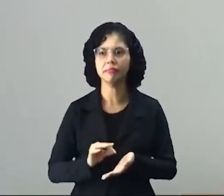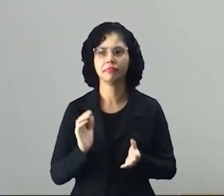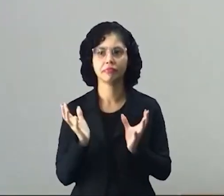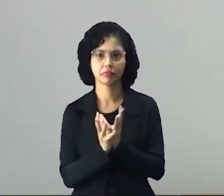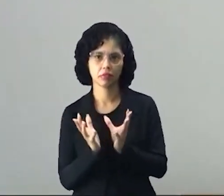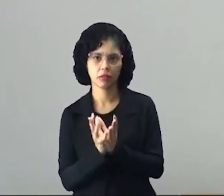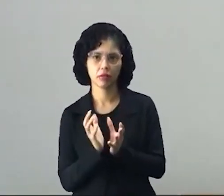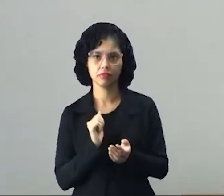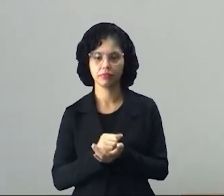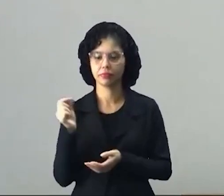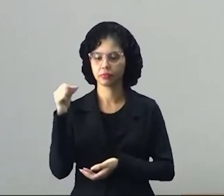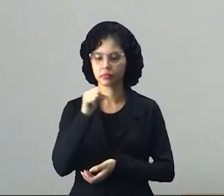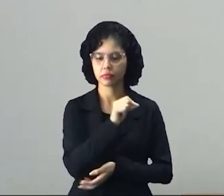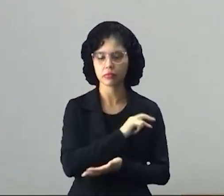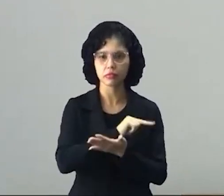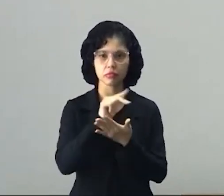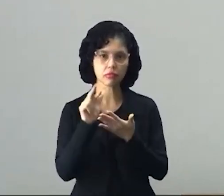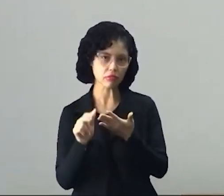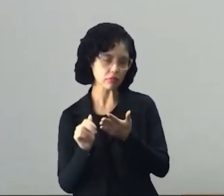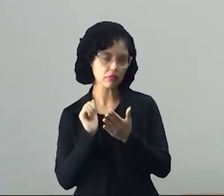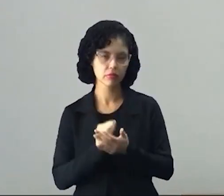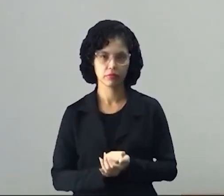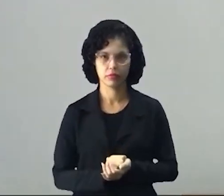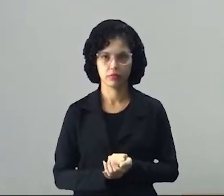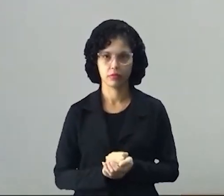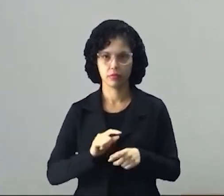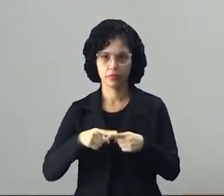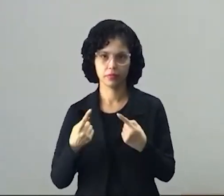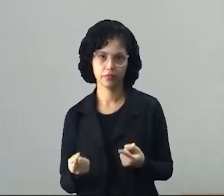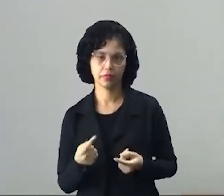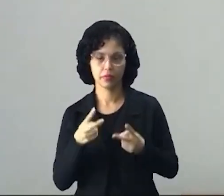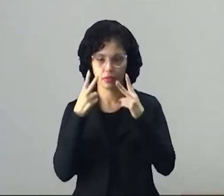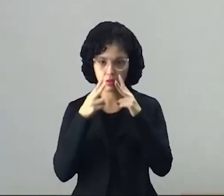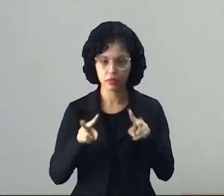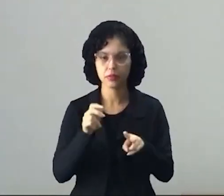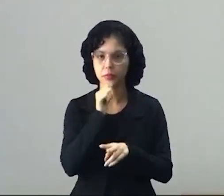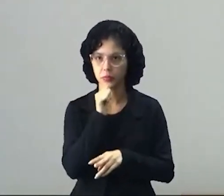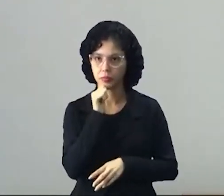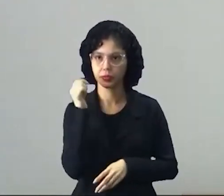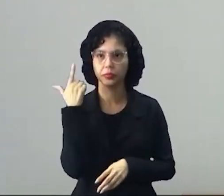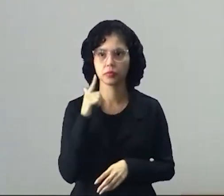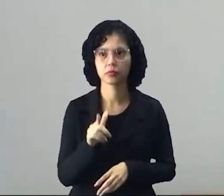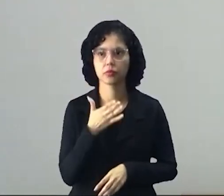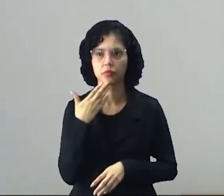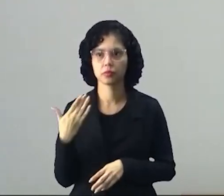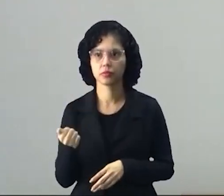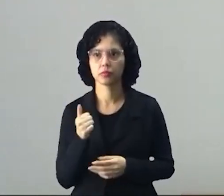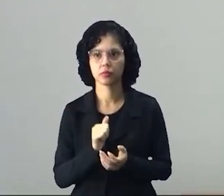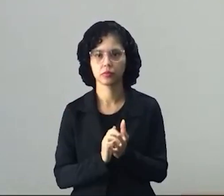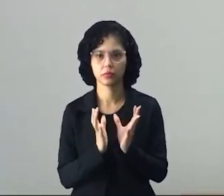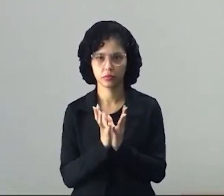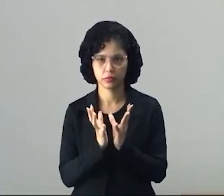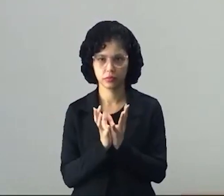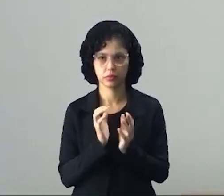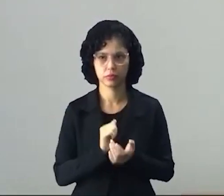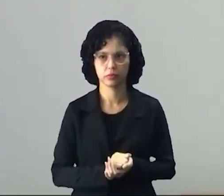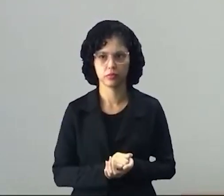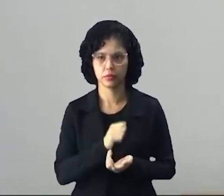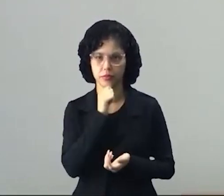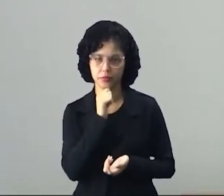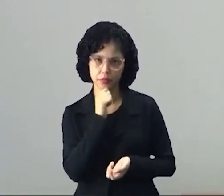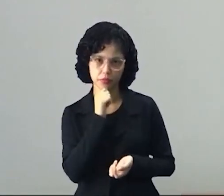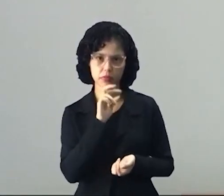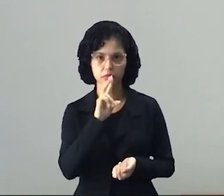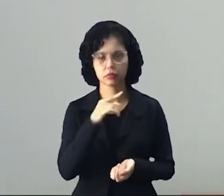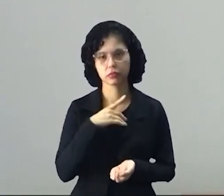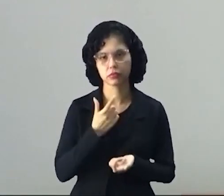tem insetos também de variáveis tamanhos, mas por ser mais visíveis, a gente consegue identificar melhor esses grupos. Além disso, por que